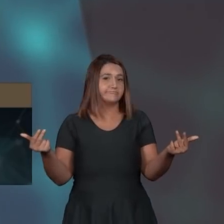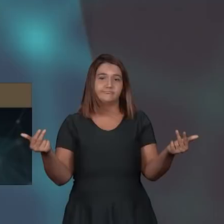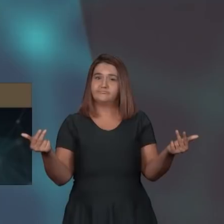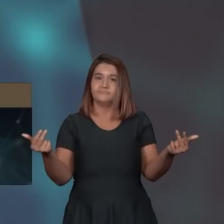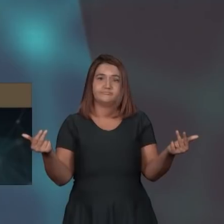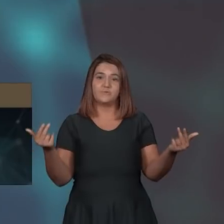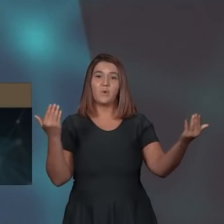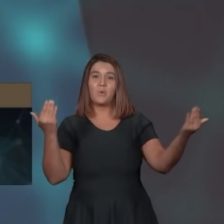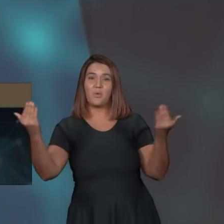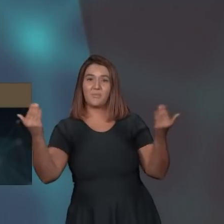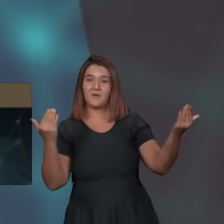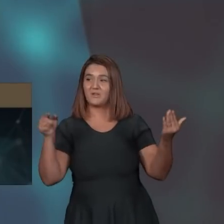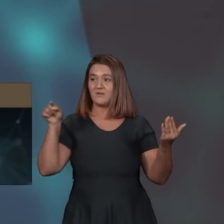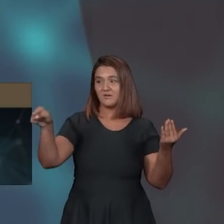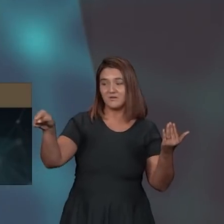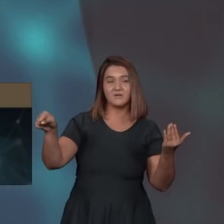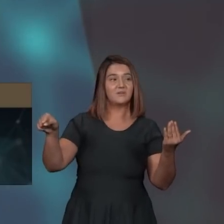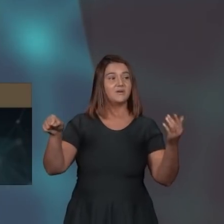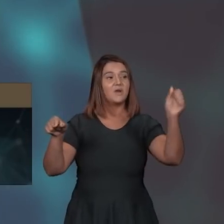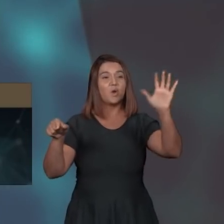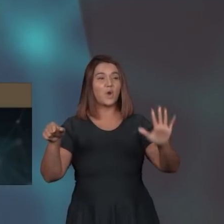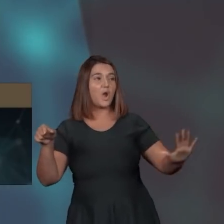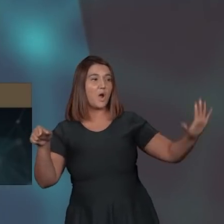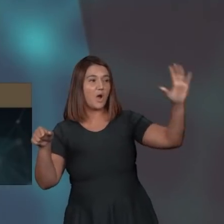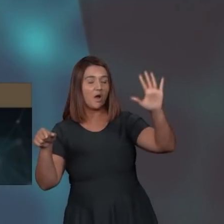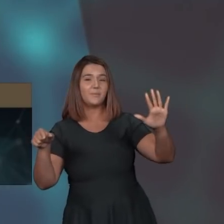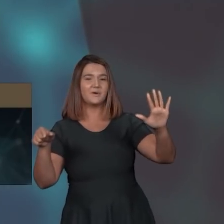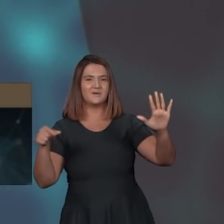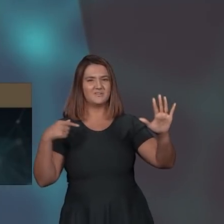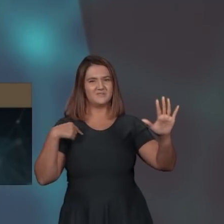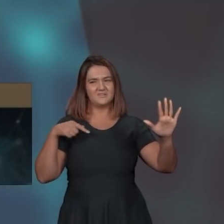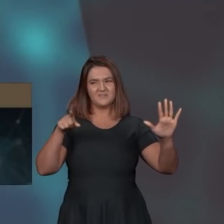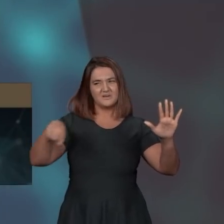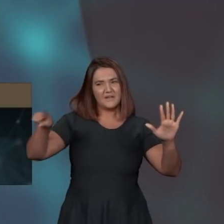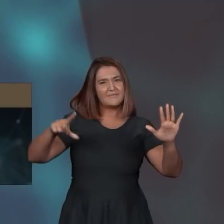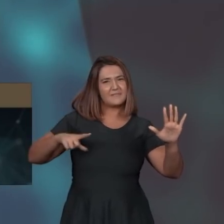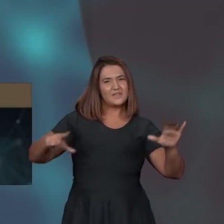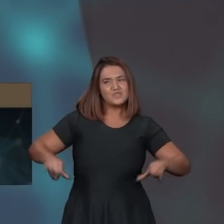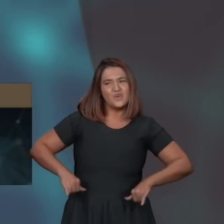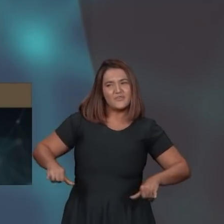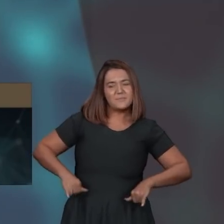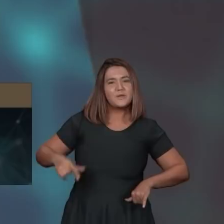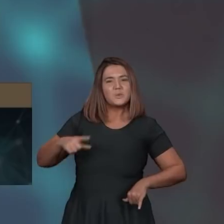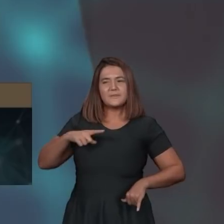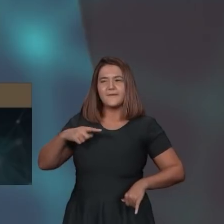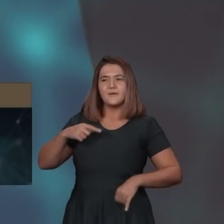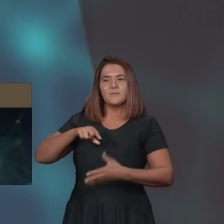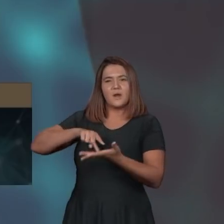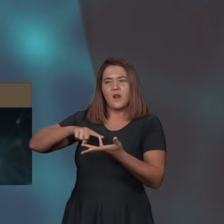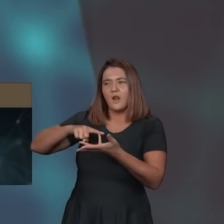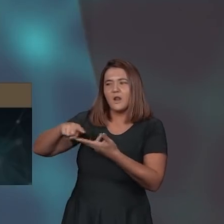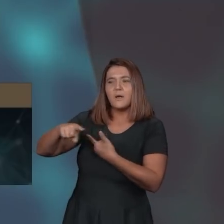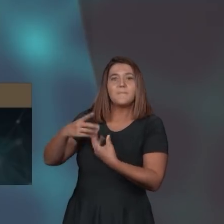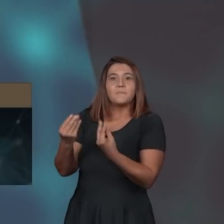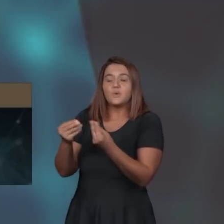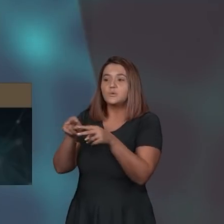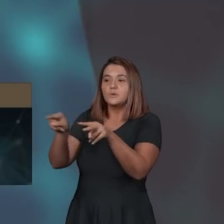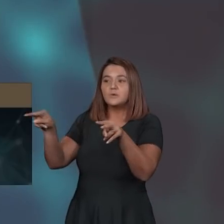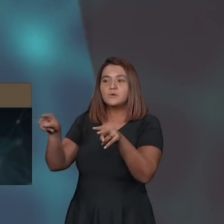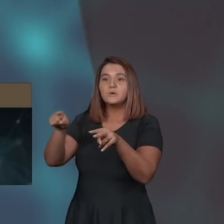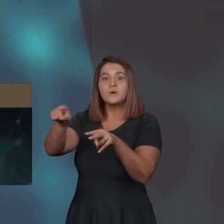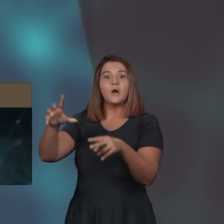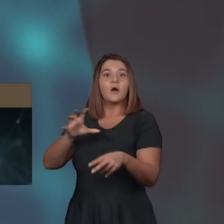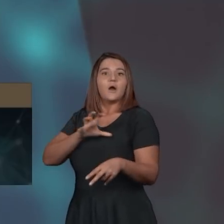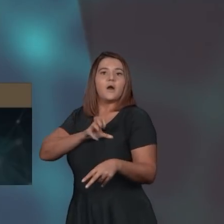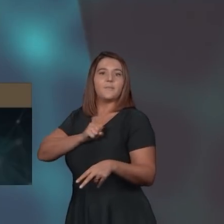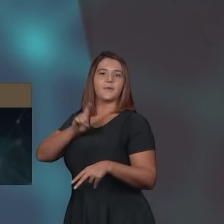da África com a situação da Europa, eu me pergunto, será que o sofrimento é de fato um argumento contra a existência de Deus? Ou